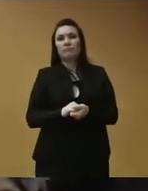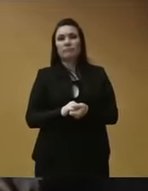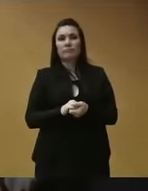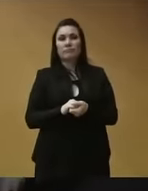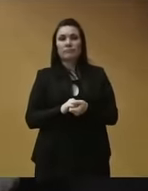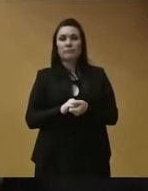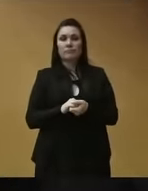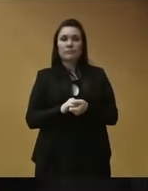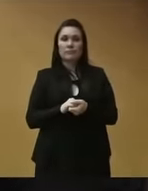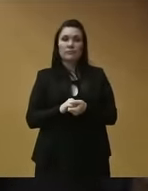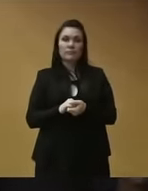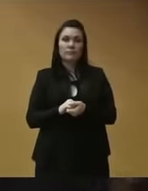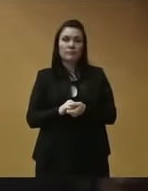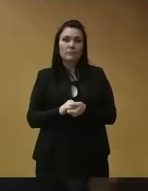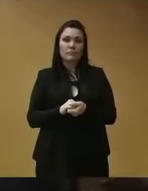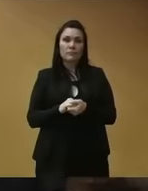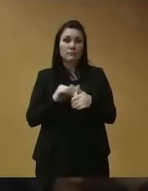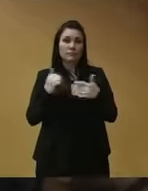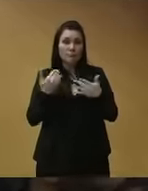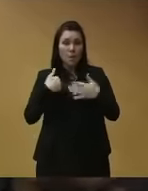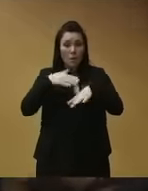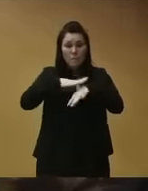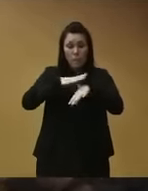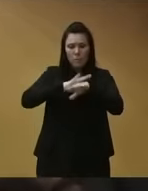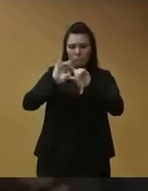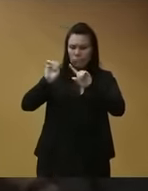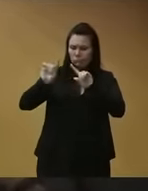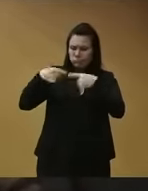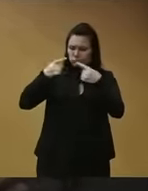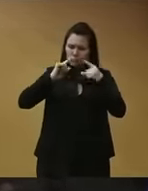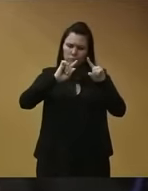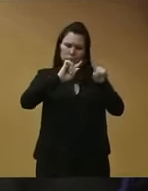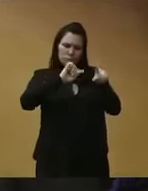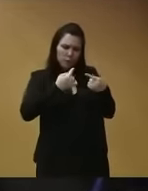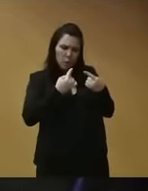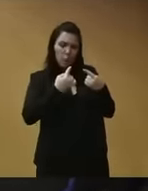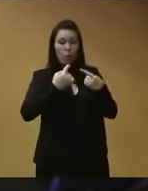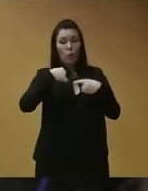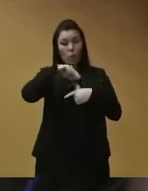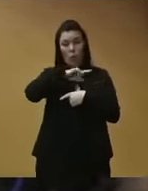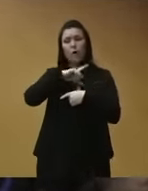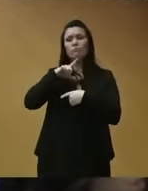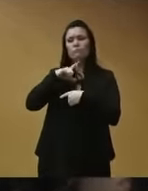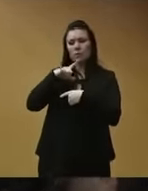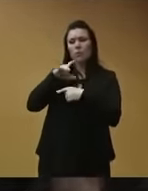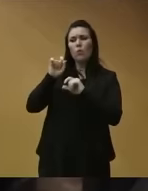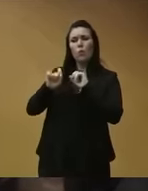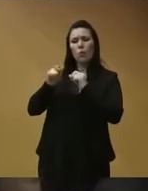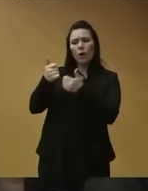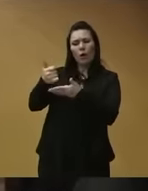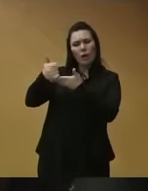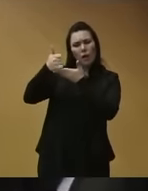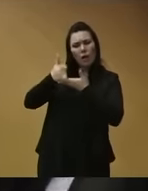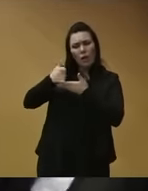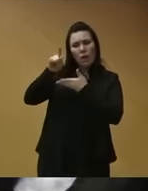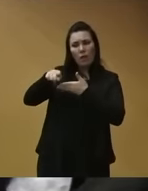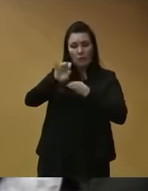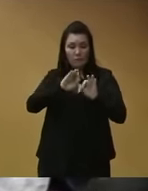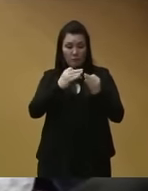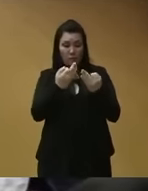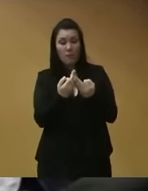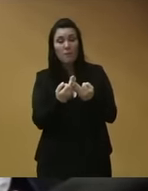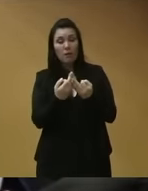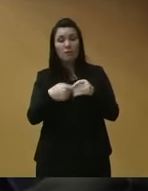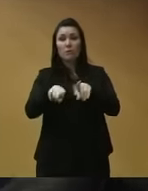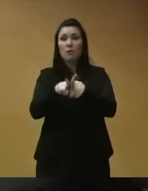Durante momentos desafiadores, tivemos o privilégio de contar com o companheirismo dos nossos familiares